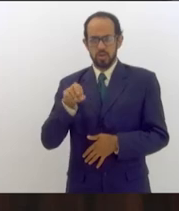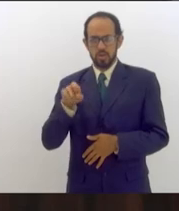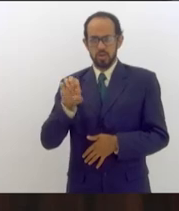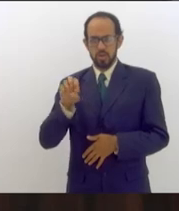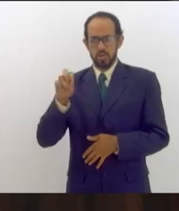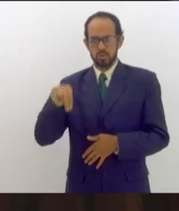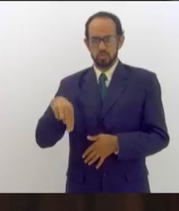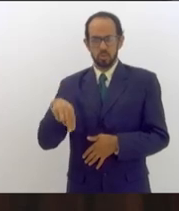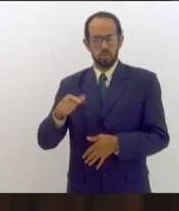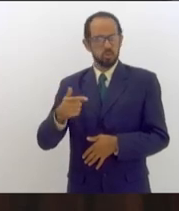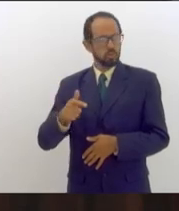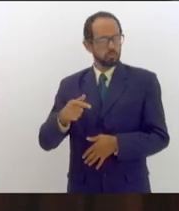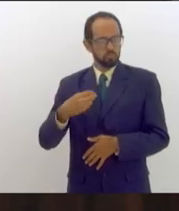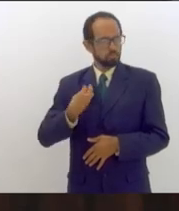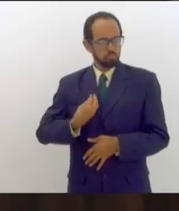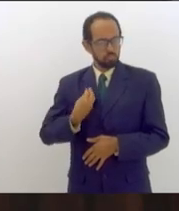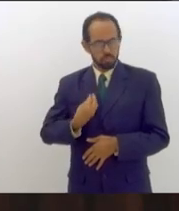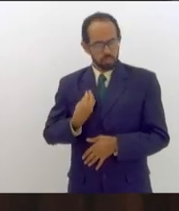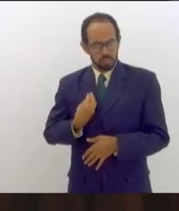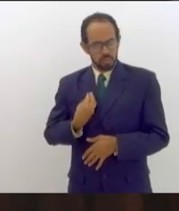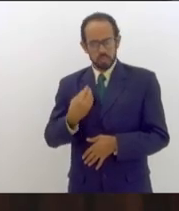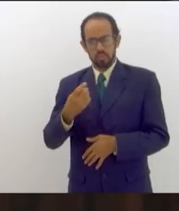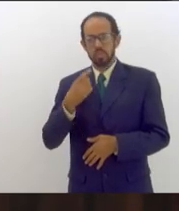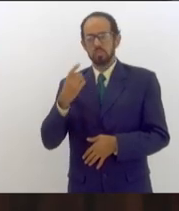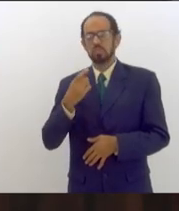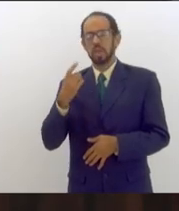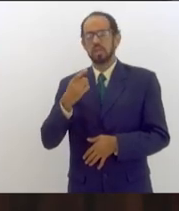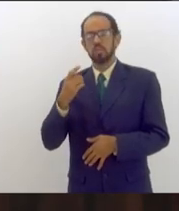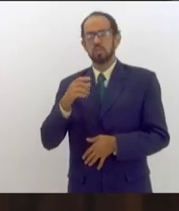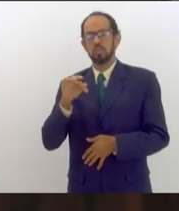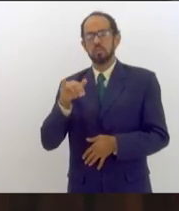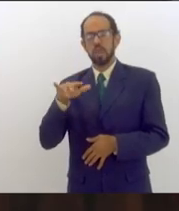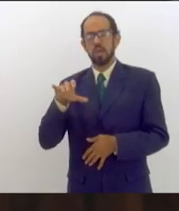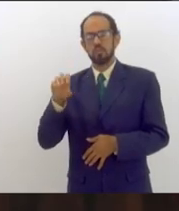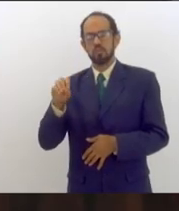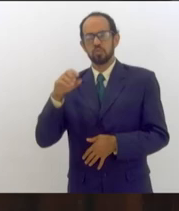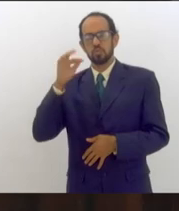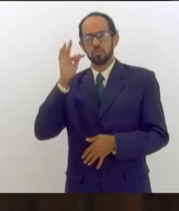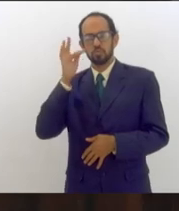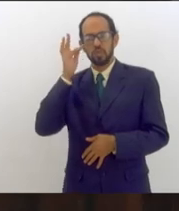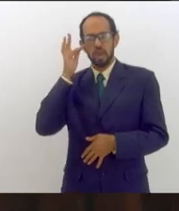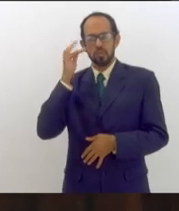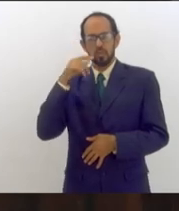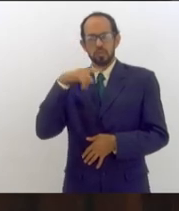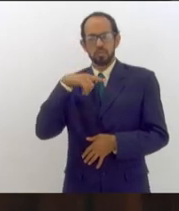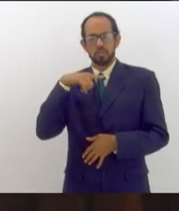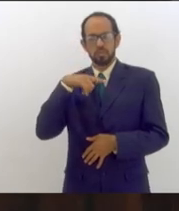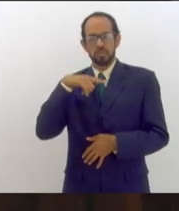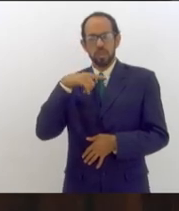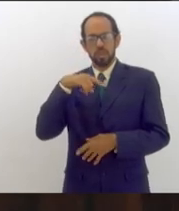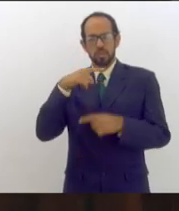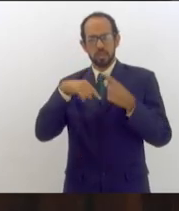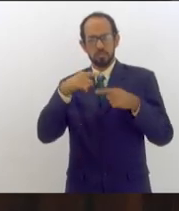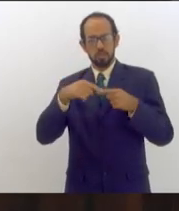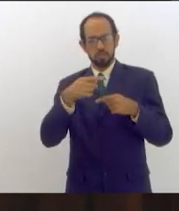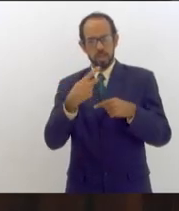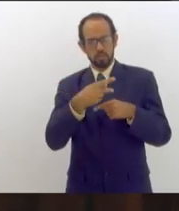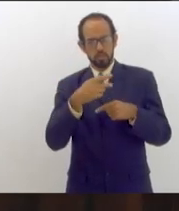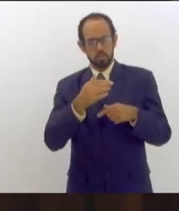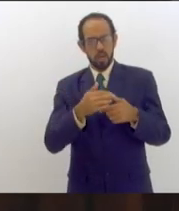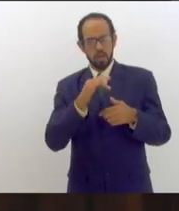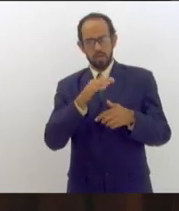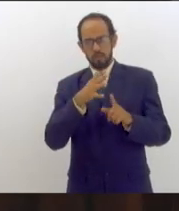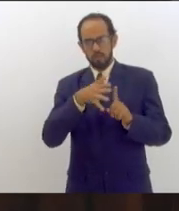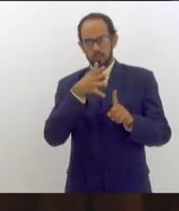não estando presente próximo da Dom inscrito do deputado Flávio serafini a quem vou pedir que após a sua fala sua